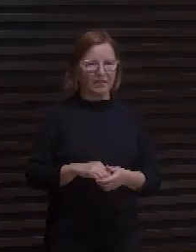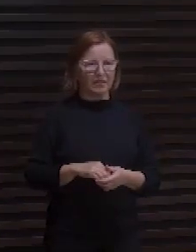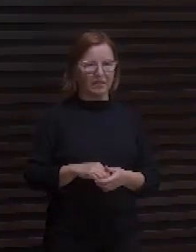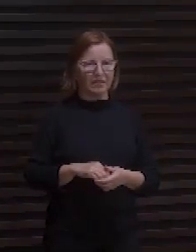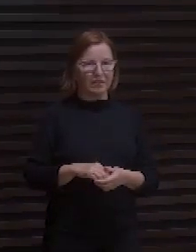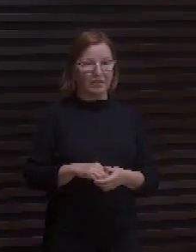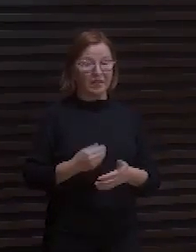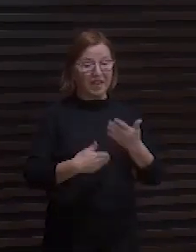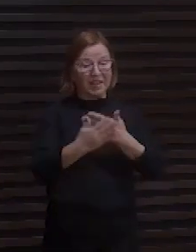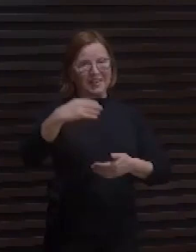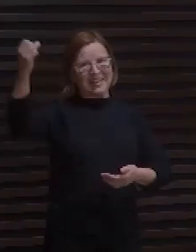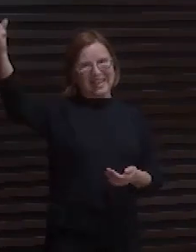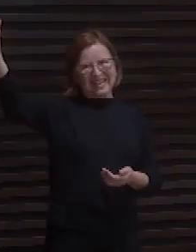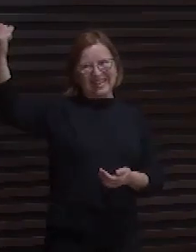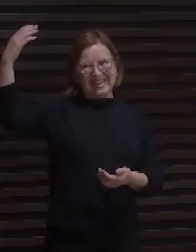da graça.